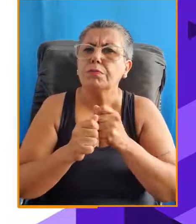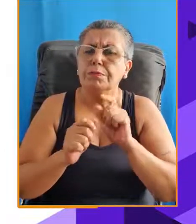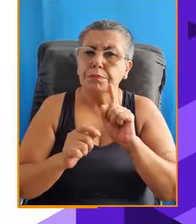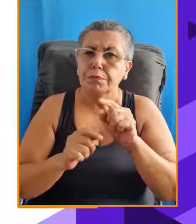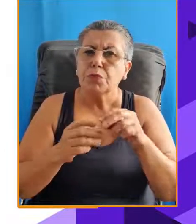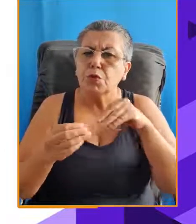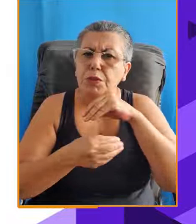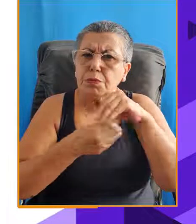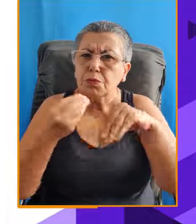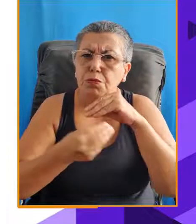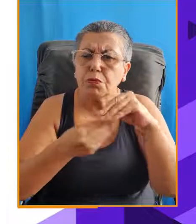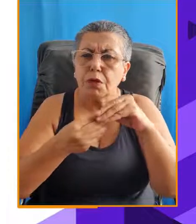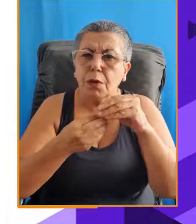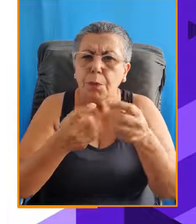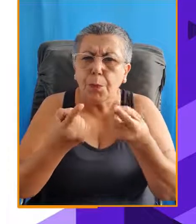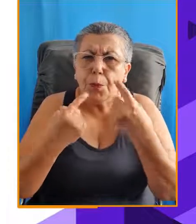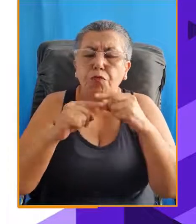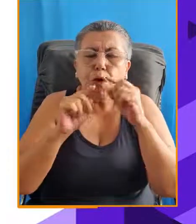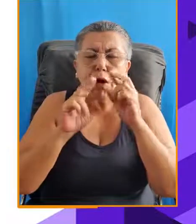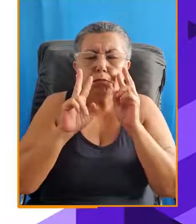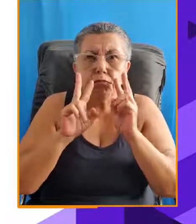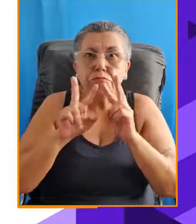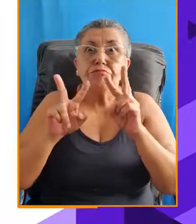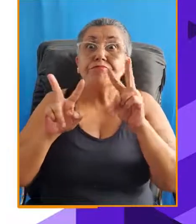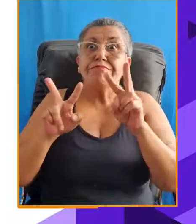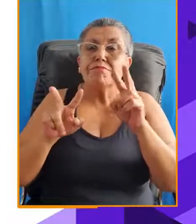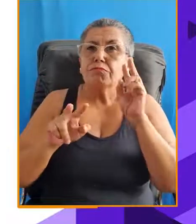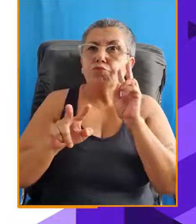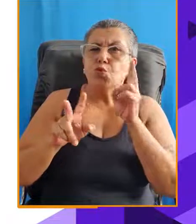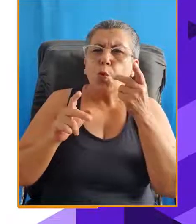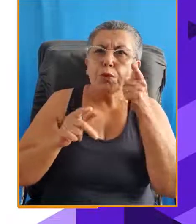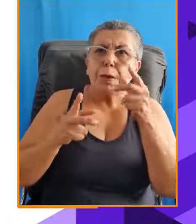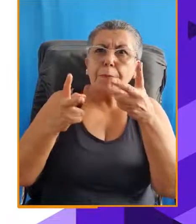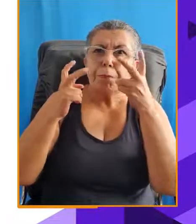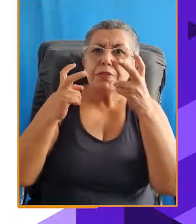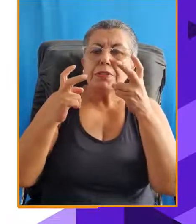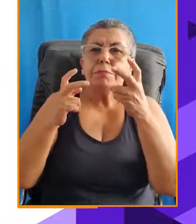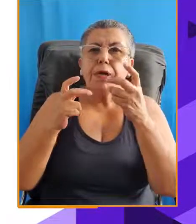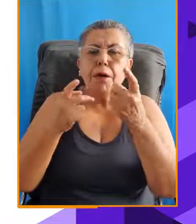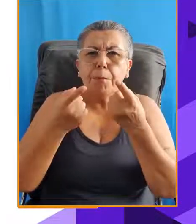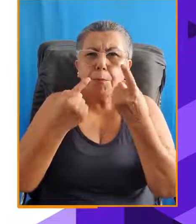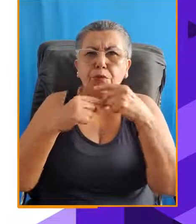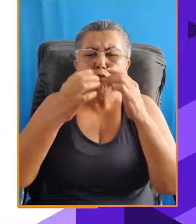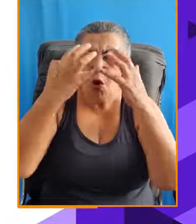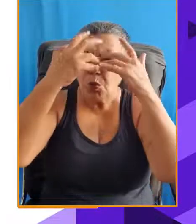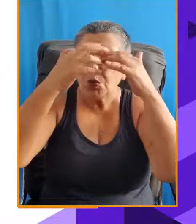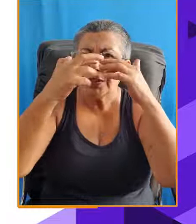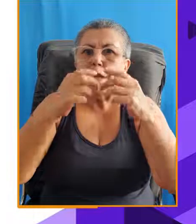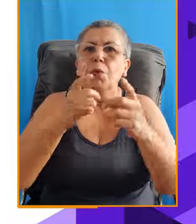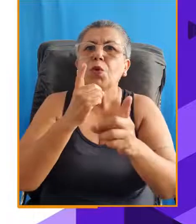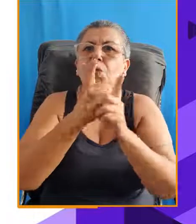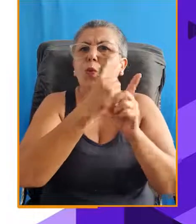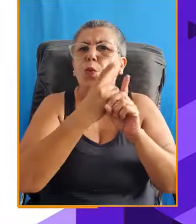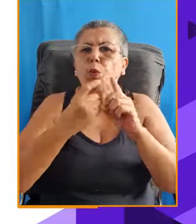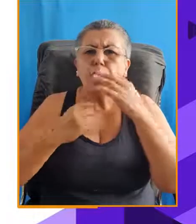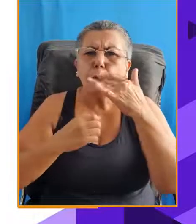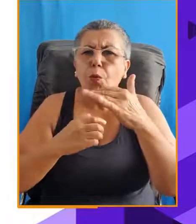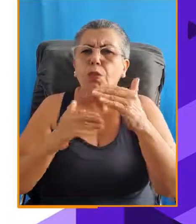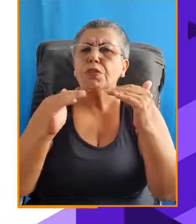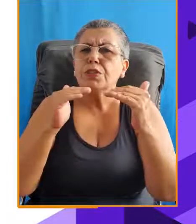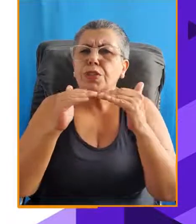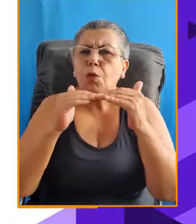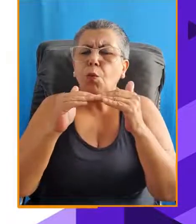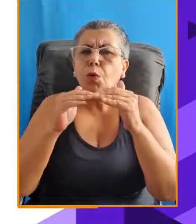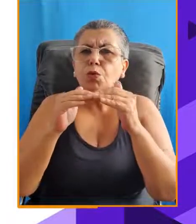ao se misturar, causam uma ilusão de ótica, fazendo com que o cérebro identifique as cores de acordo com